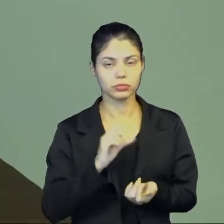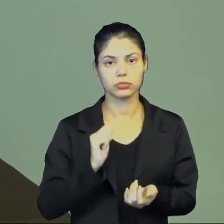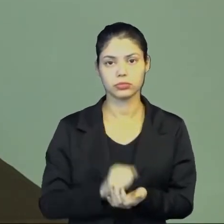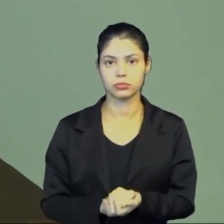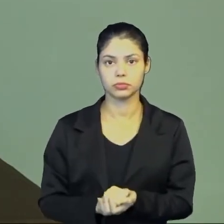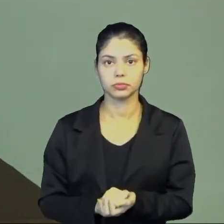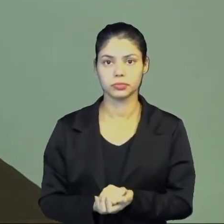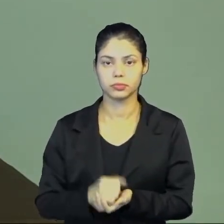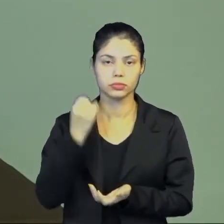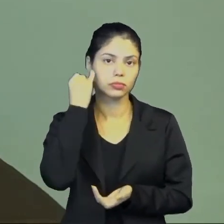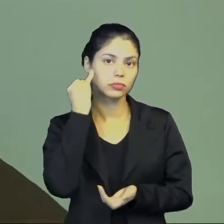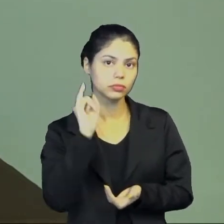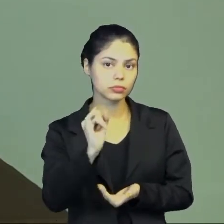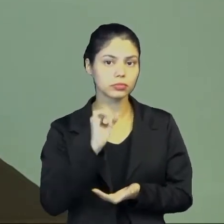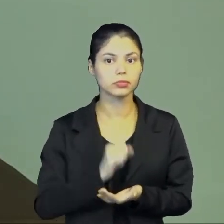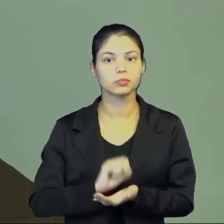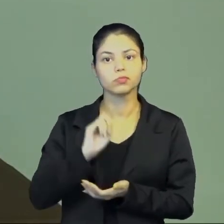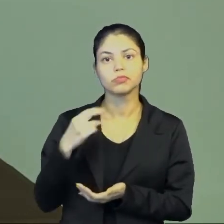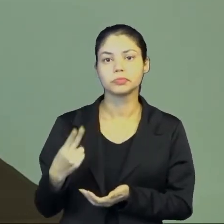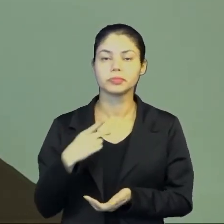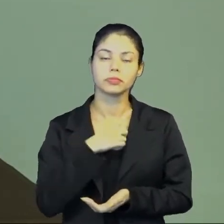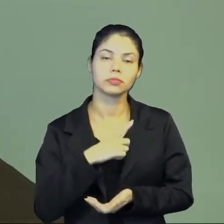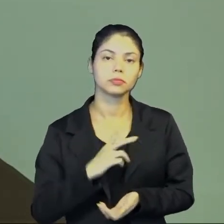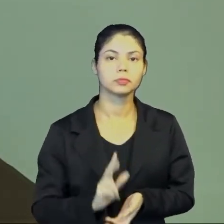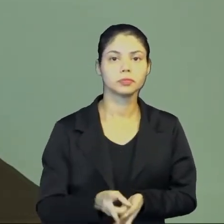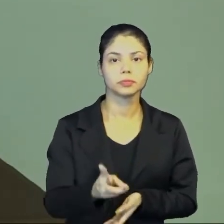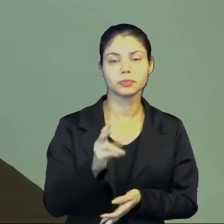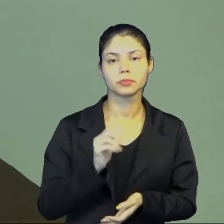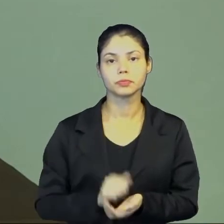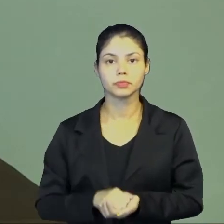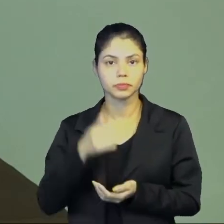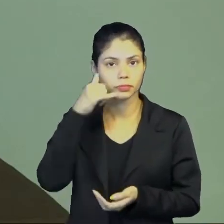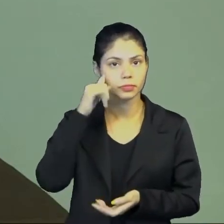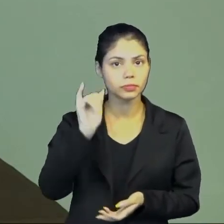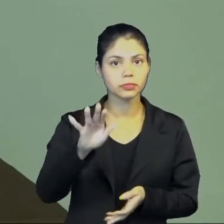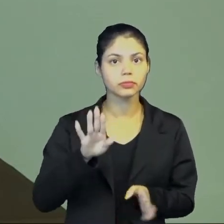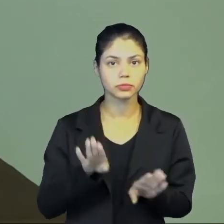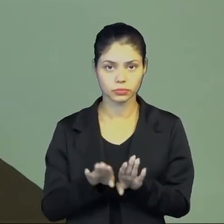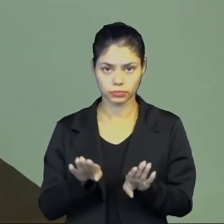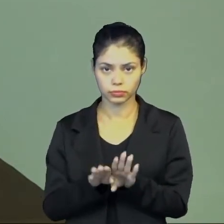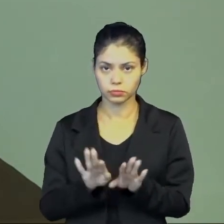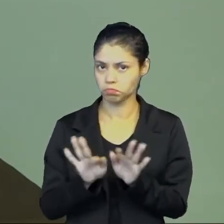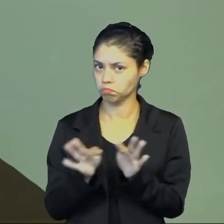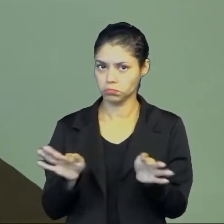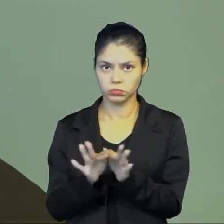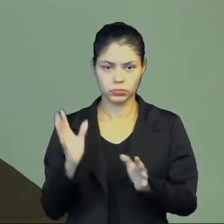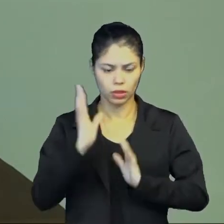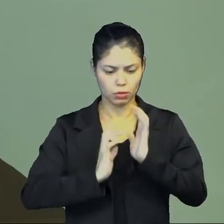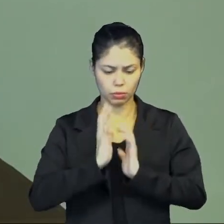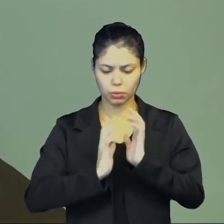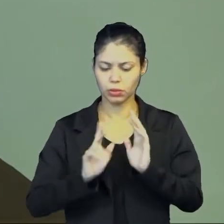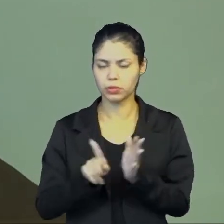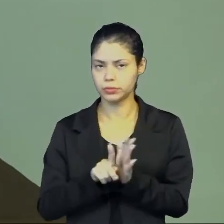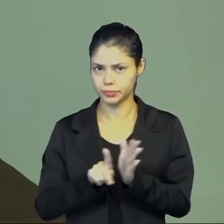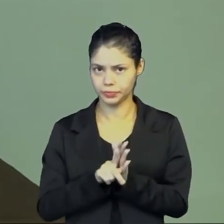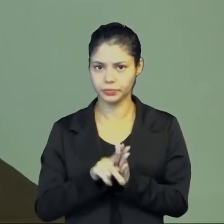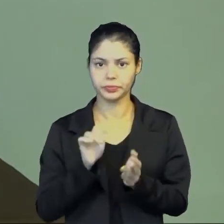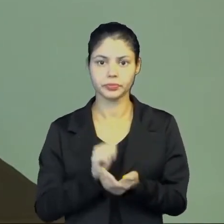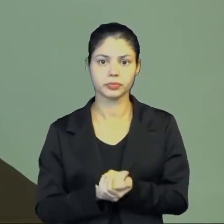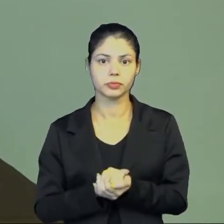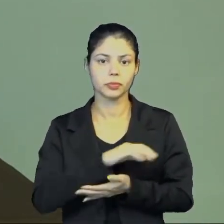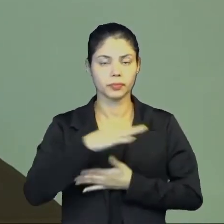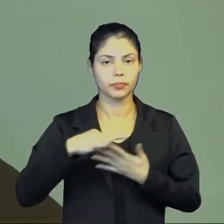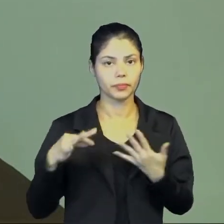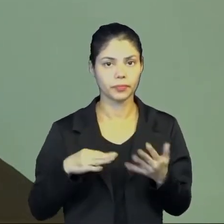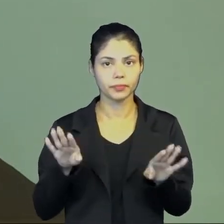outra, não fugindo da ideia e tornando o meu texto incoerente, fugindo do tema, ou então simplesmente confuso. E esses elementos,